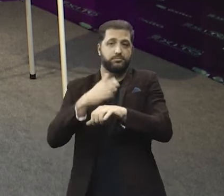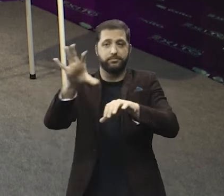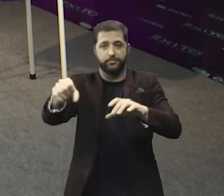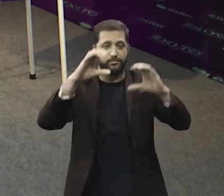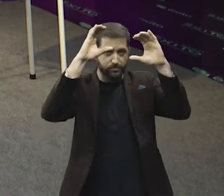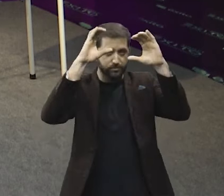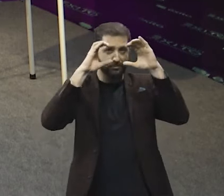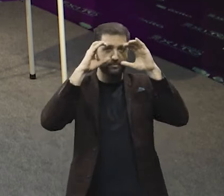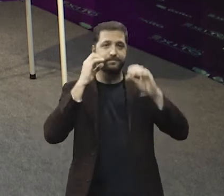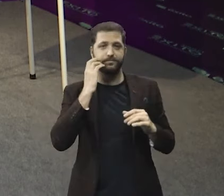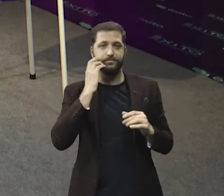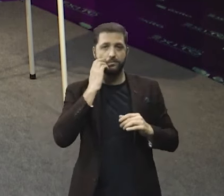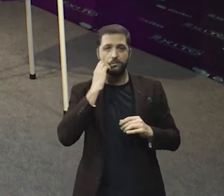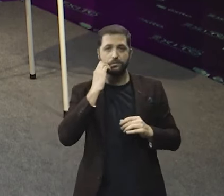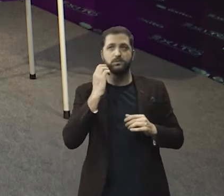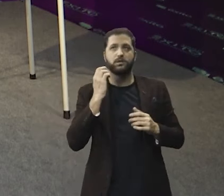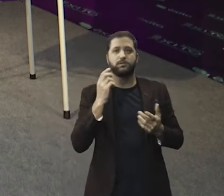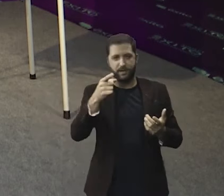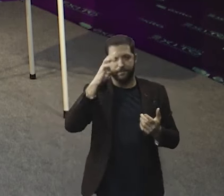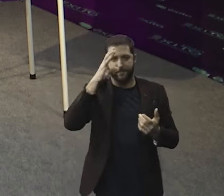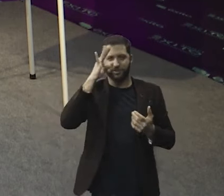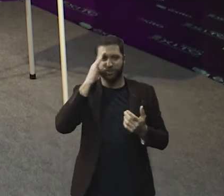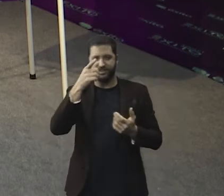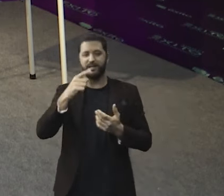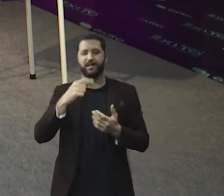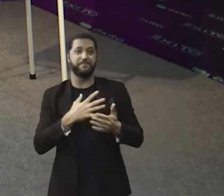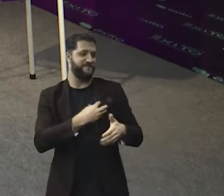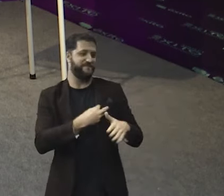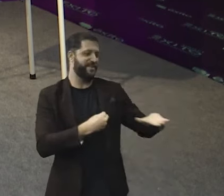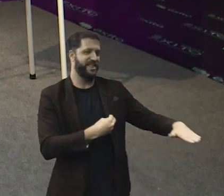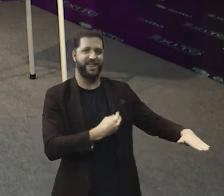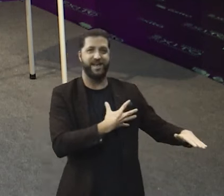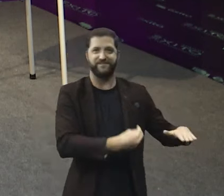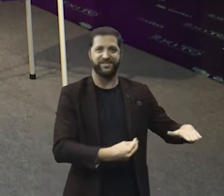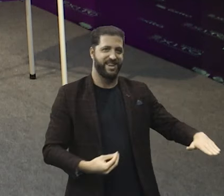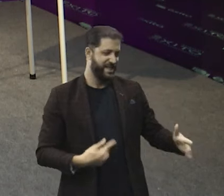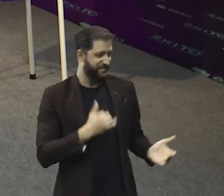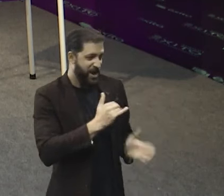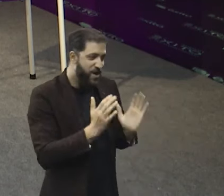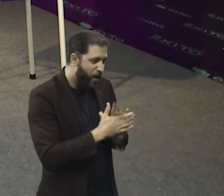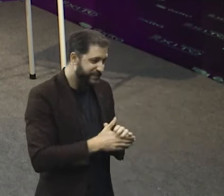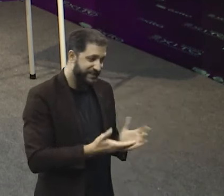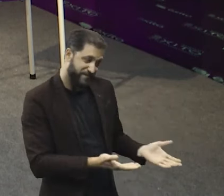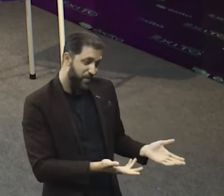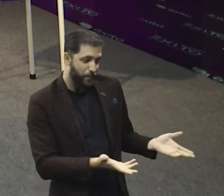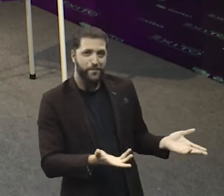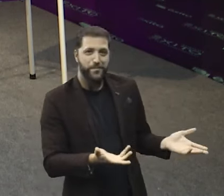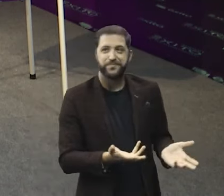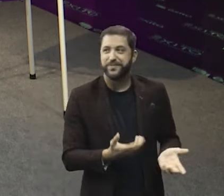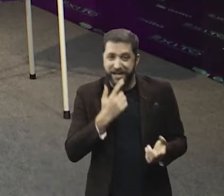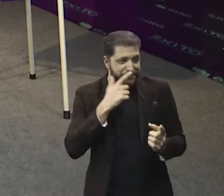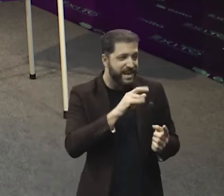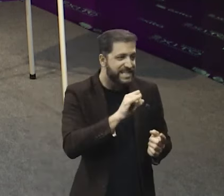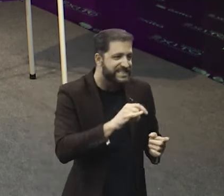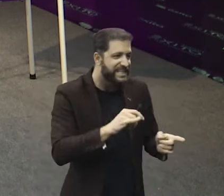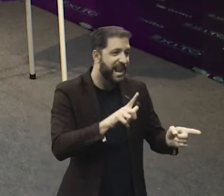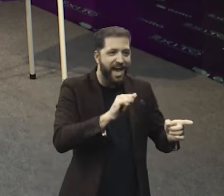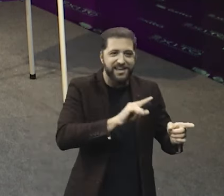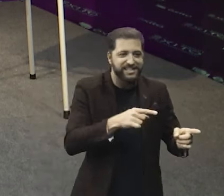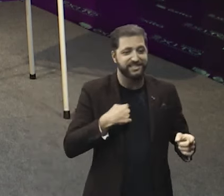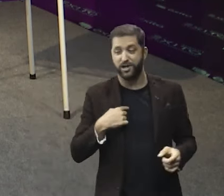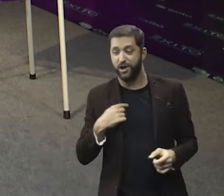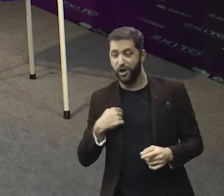surreal você dizer assim ó ei eu para minhas filhinhas Nossa Minas filhinha ficar delirando Liz Laí hoje mamãe e papai a gente